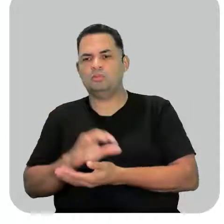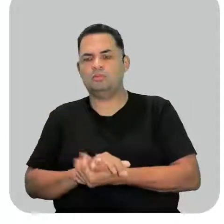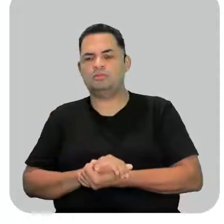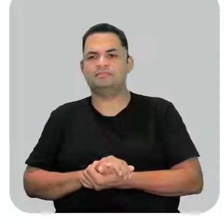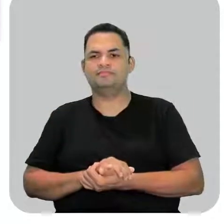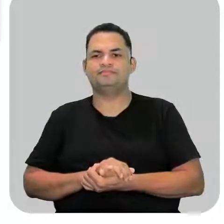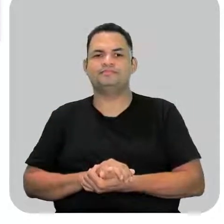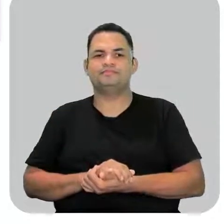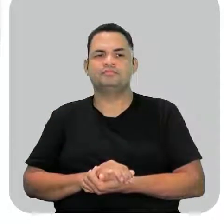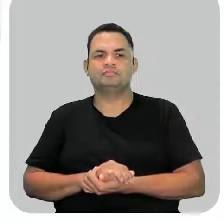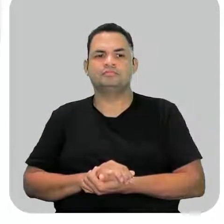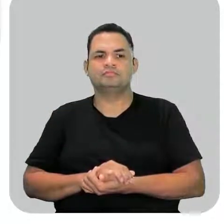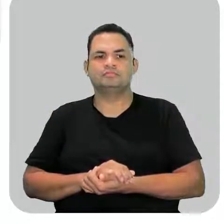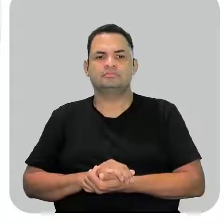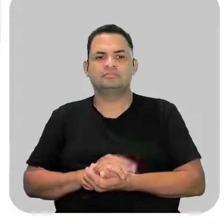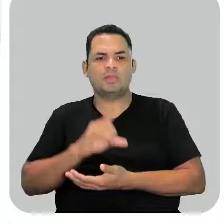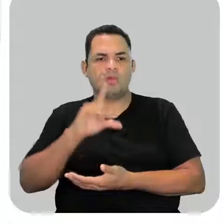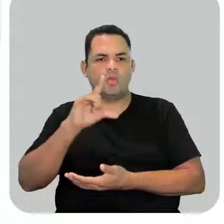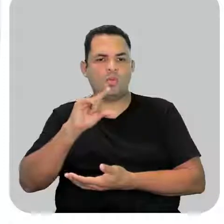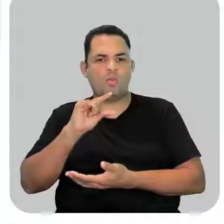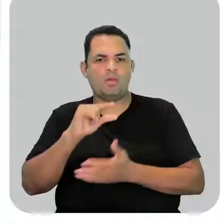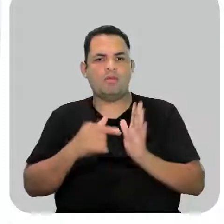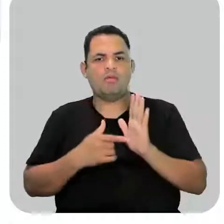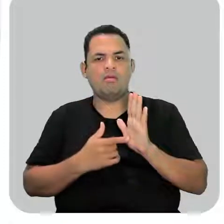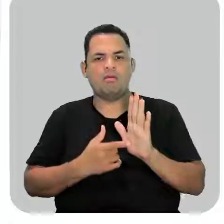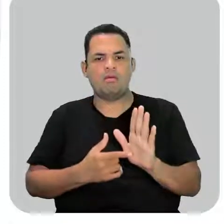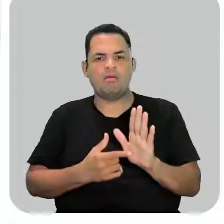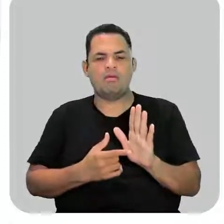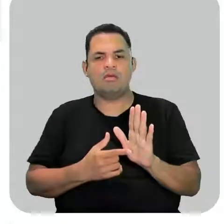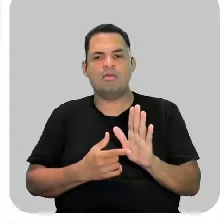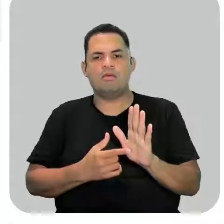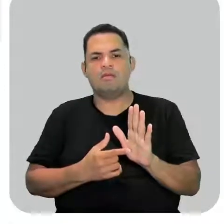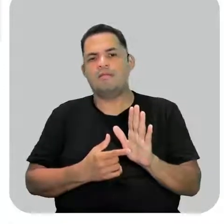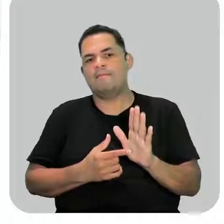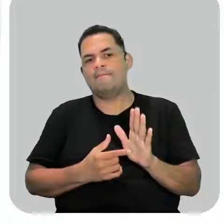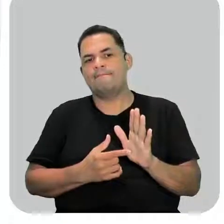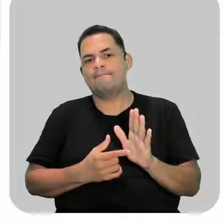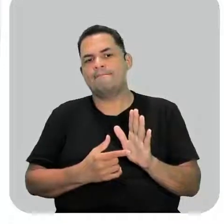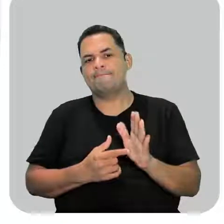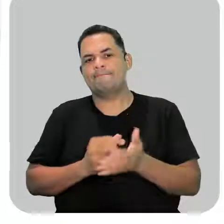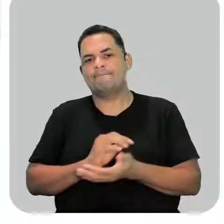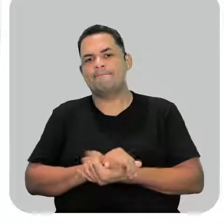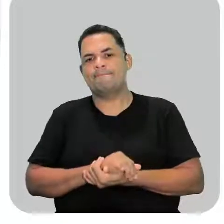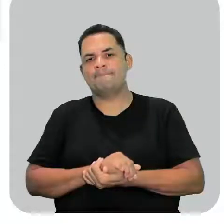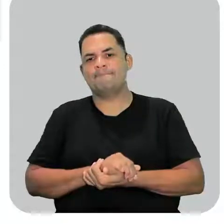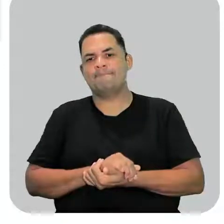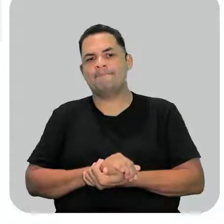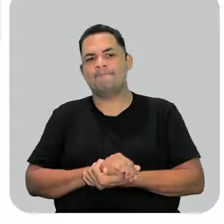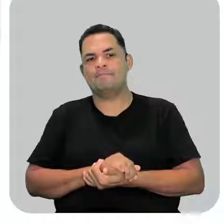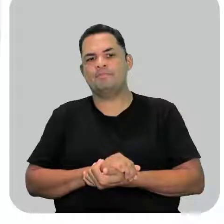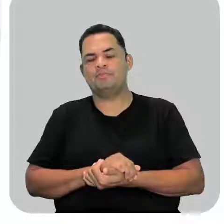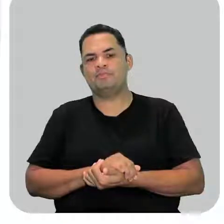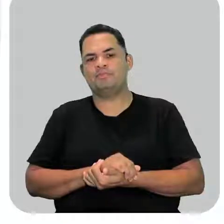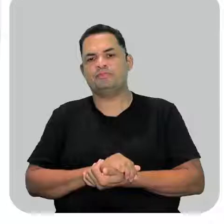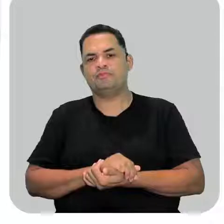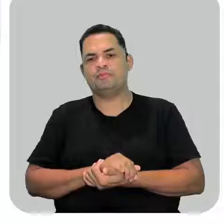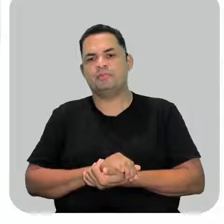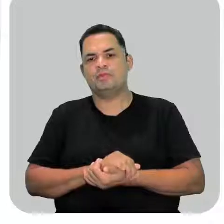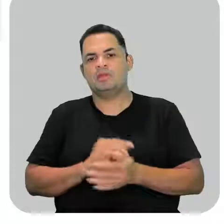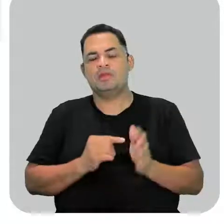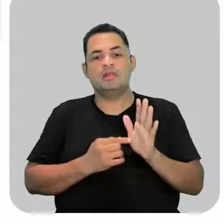Tem o menor, no caso, o menor nitro composto, ele